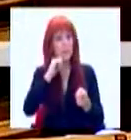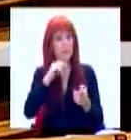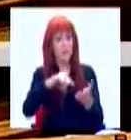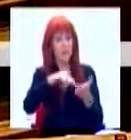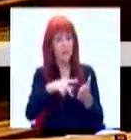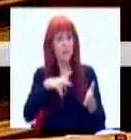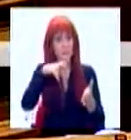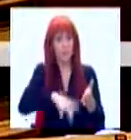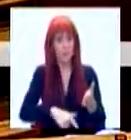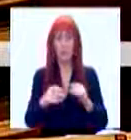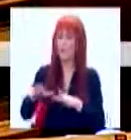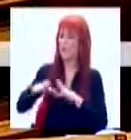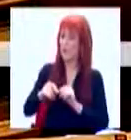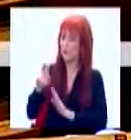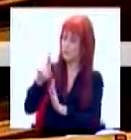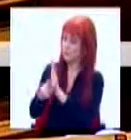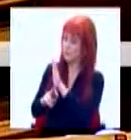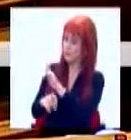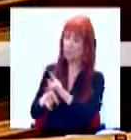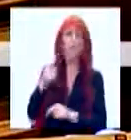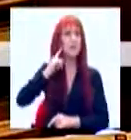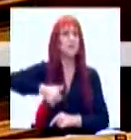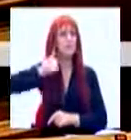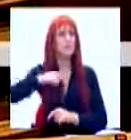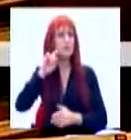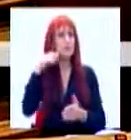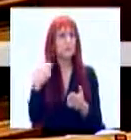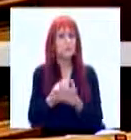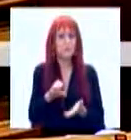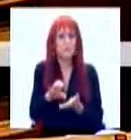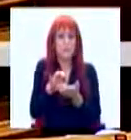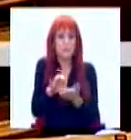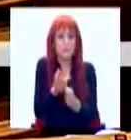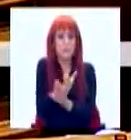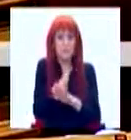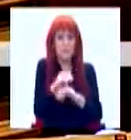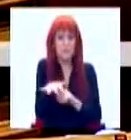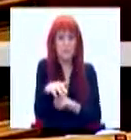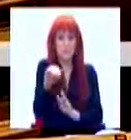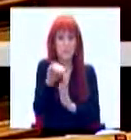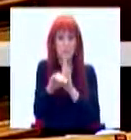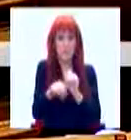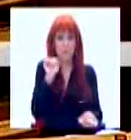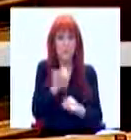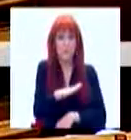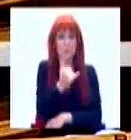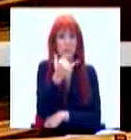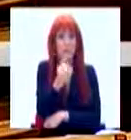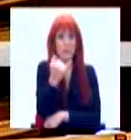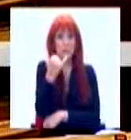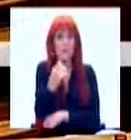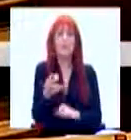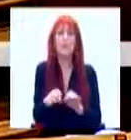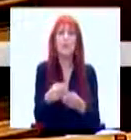nacional. A adoção deste regime é fundamental para garantir o financiamento do setor no âmbito do Programa Mar 2020, bem como